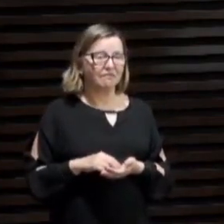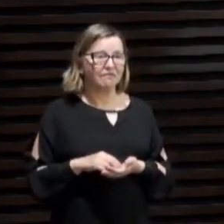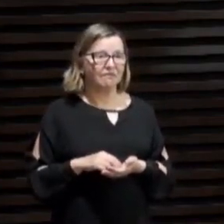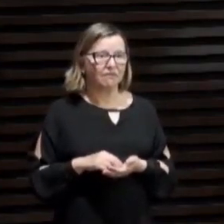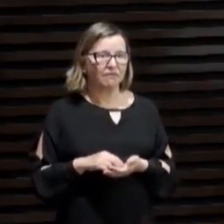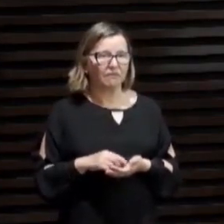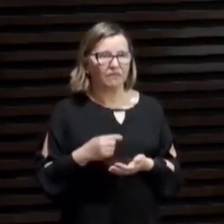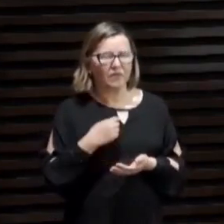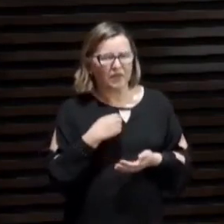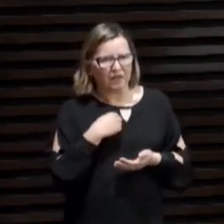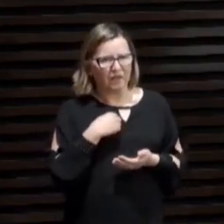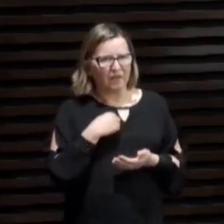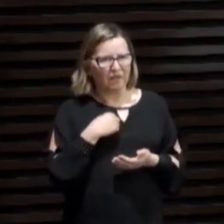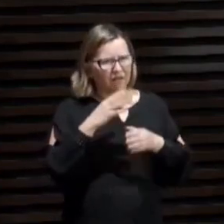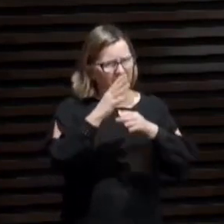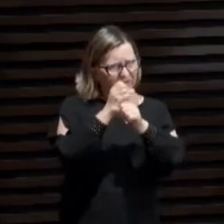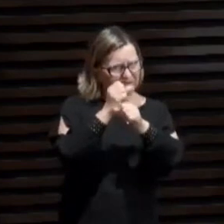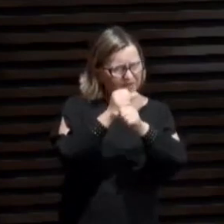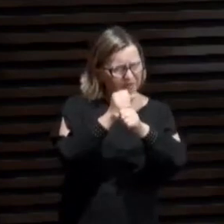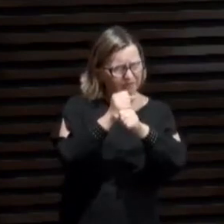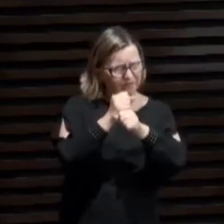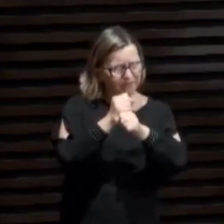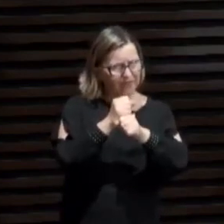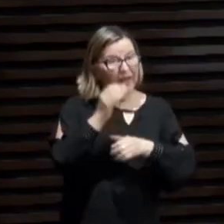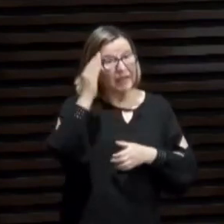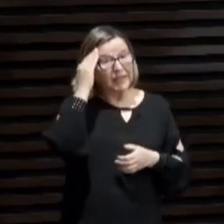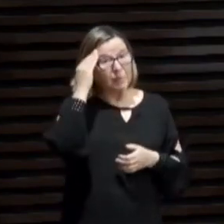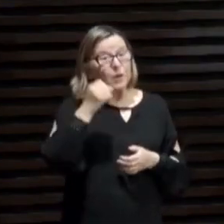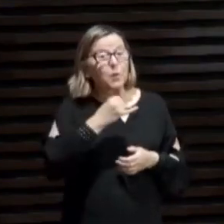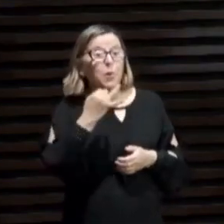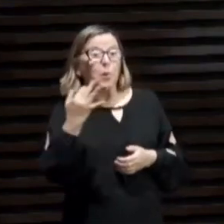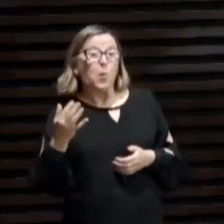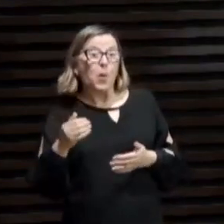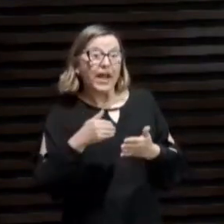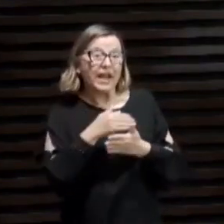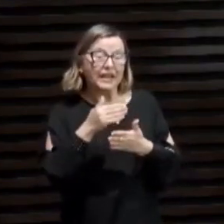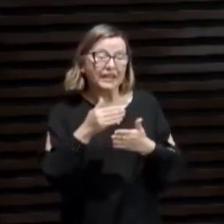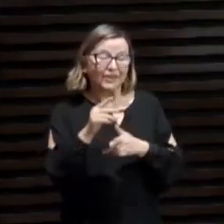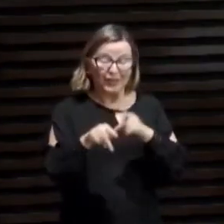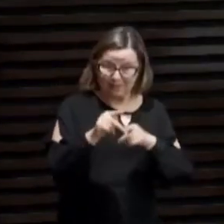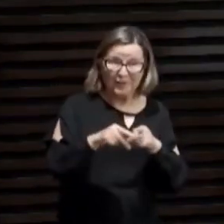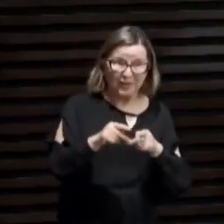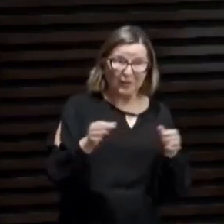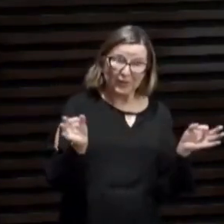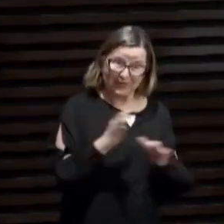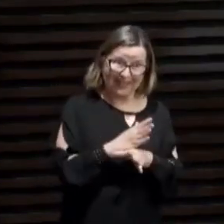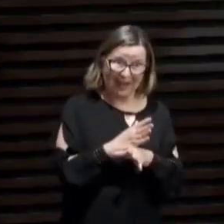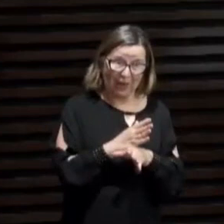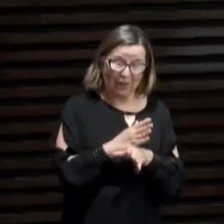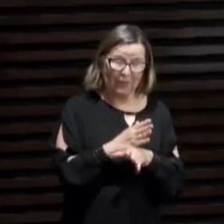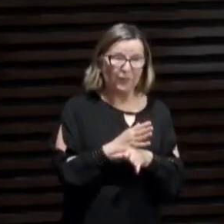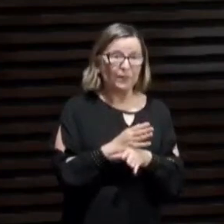Eu fiz uma continha básica aqui, sabe quanto que deu? 3 milhões de pessoas. Ó, 600.000 homens de pé.